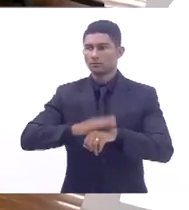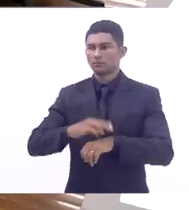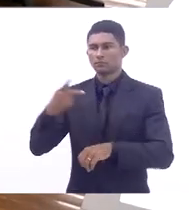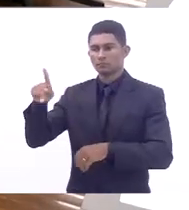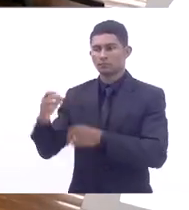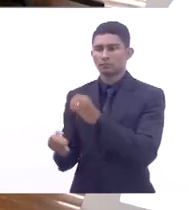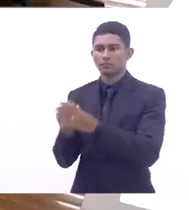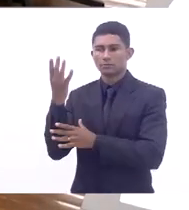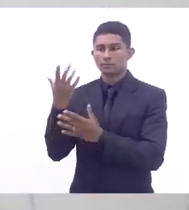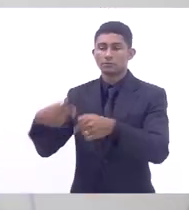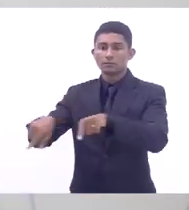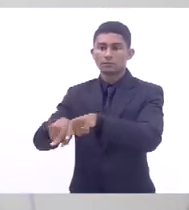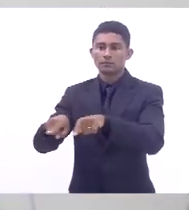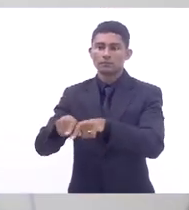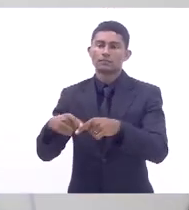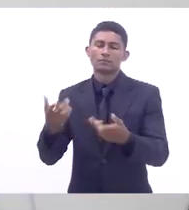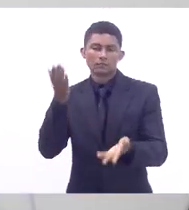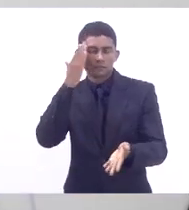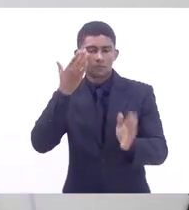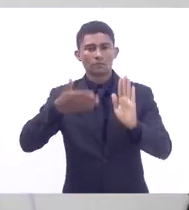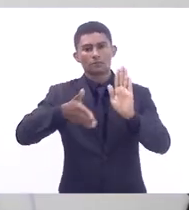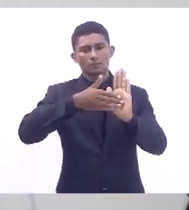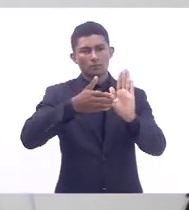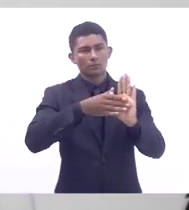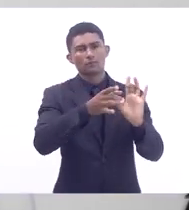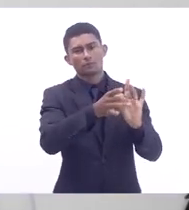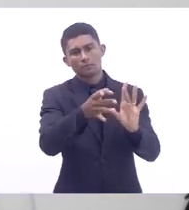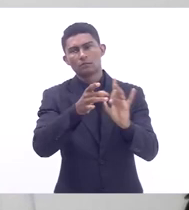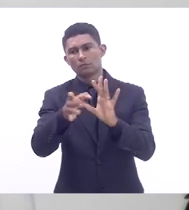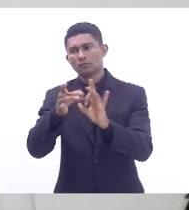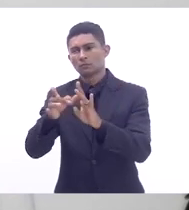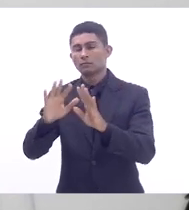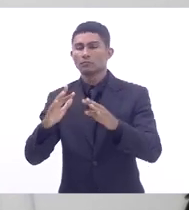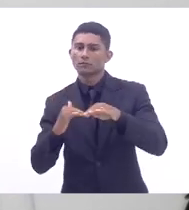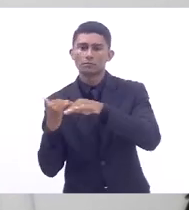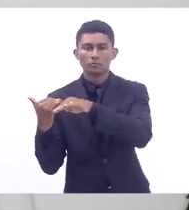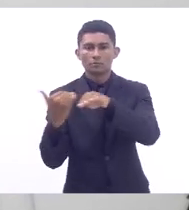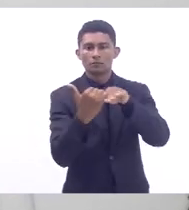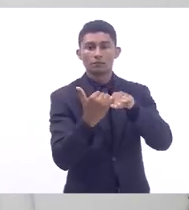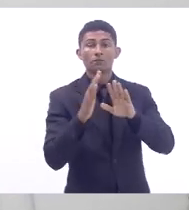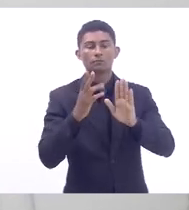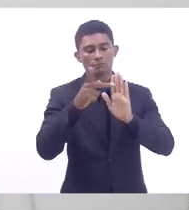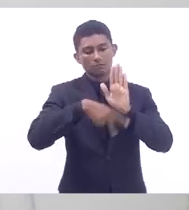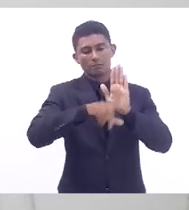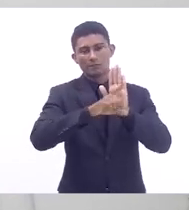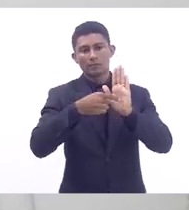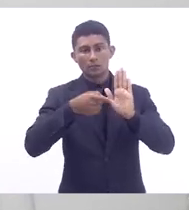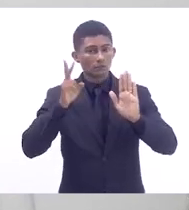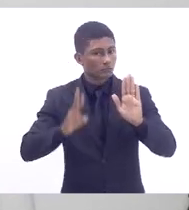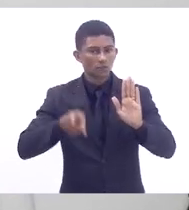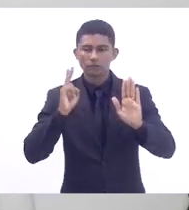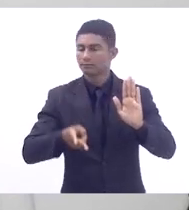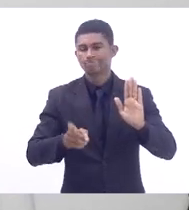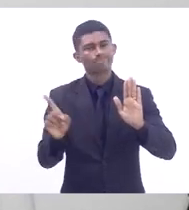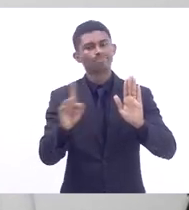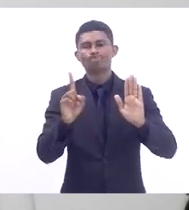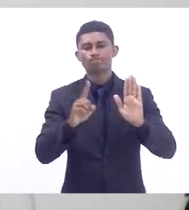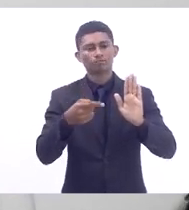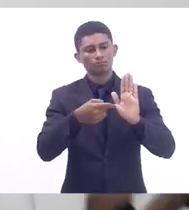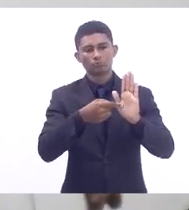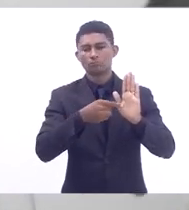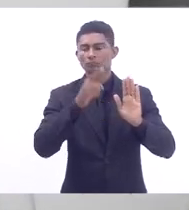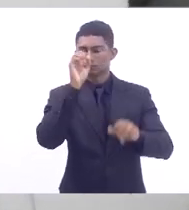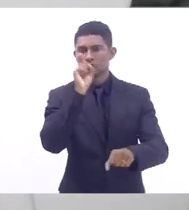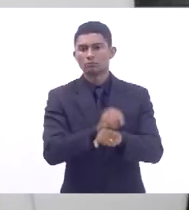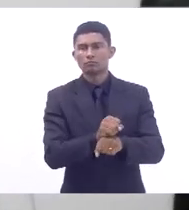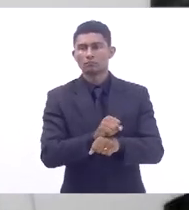prejuízo a importância da pauta da isonomia neste momento o entendimento desta audiência que o projeto não deve prosperar Então acho que o primeiro